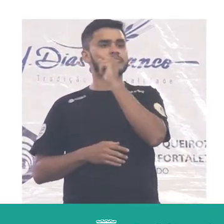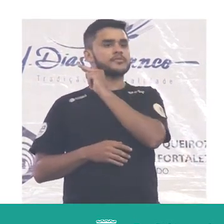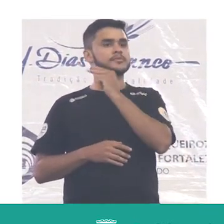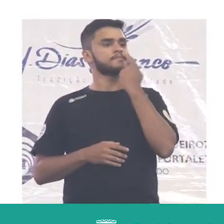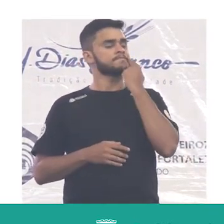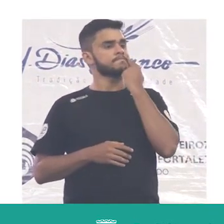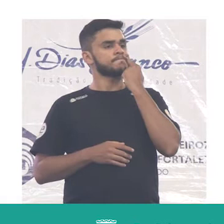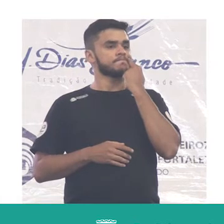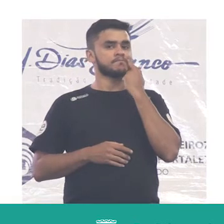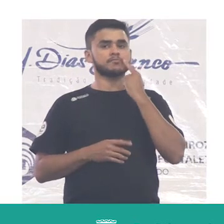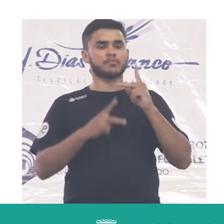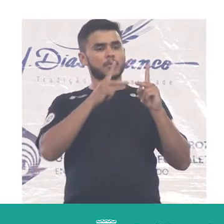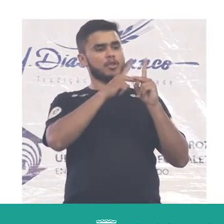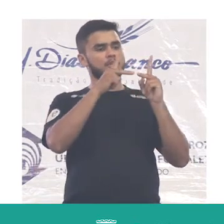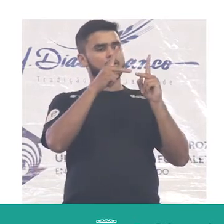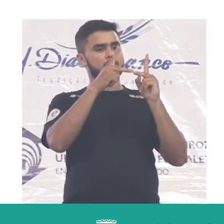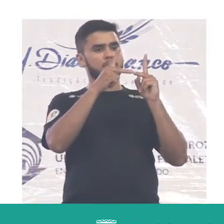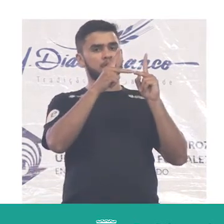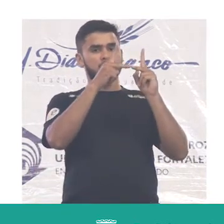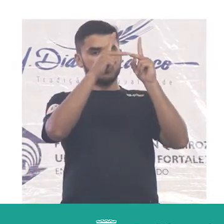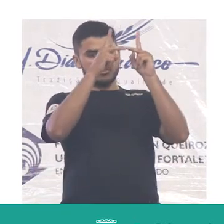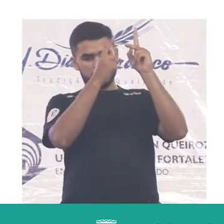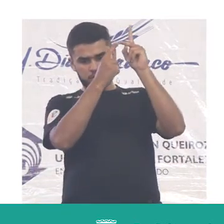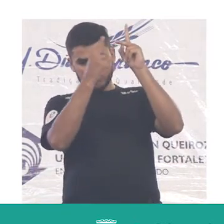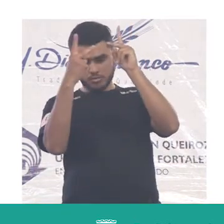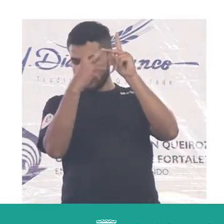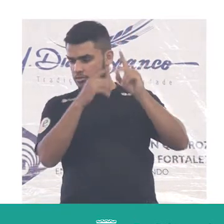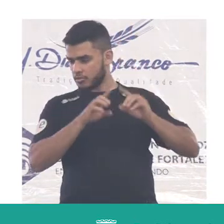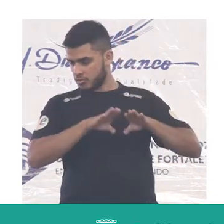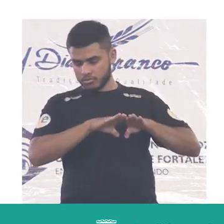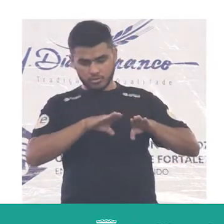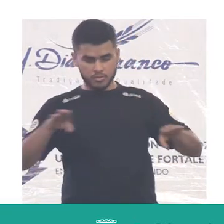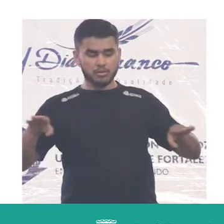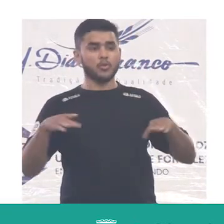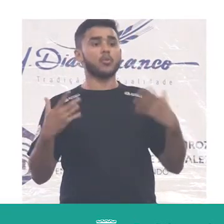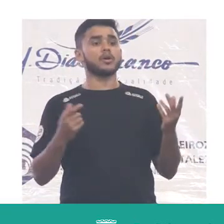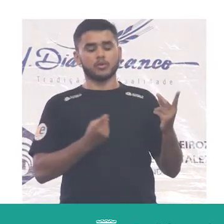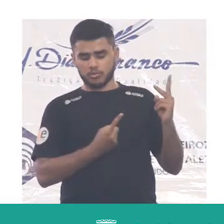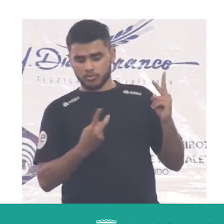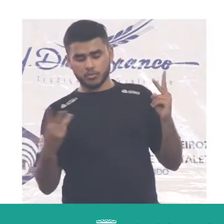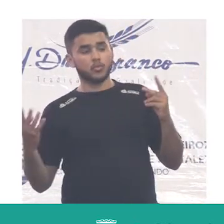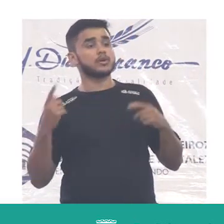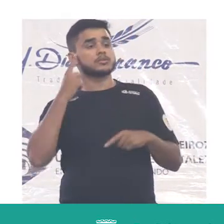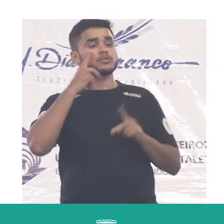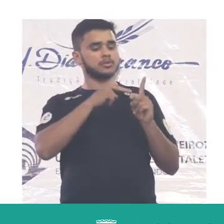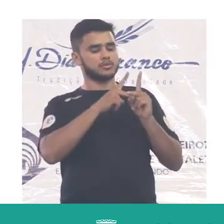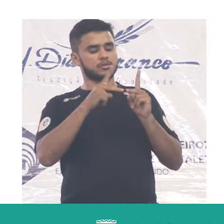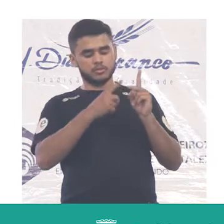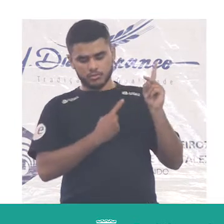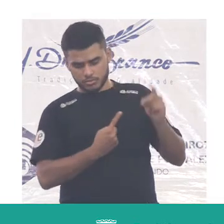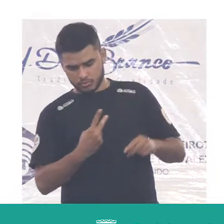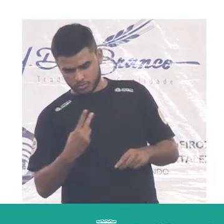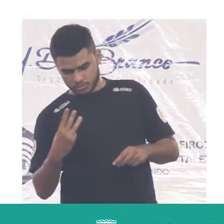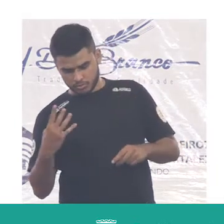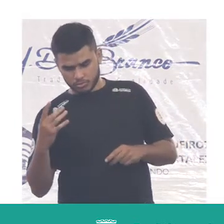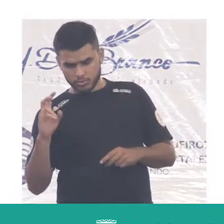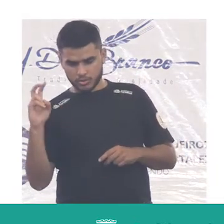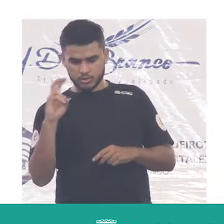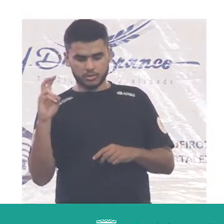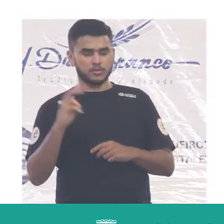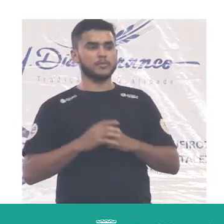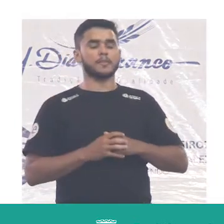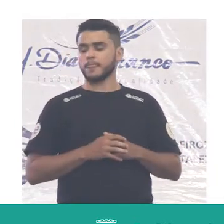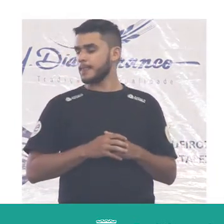Vamos pensar aqui um pouquinho aqui, ó. No chão tem quantos cubos aí, ó? 1, 2, 3, 4,